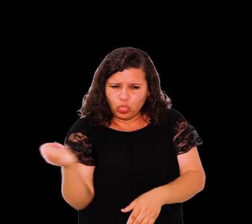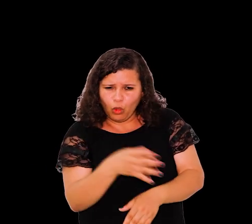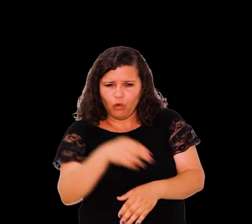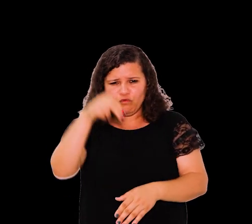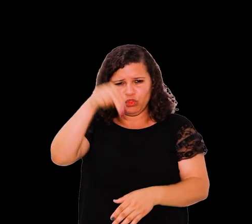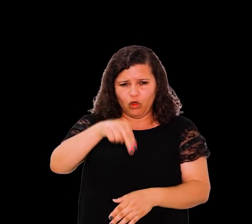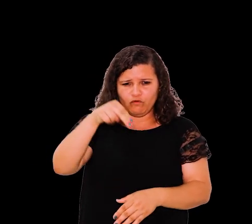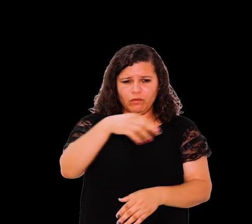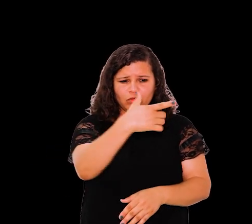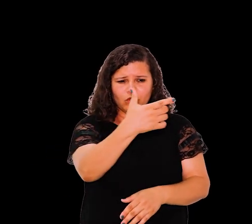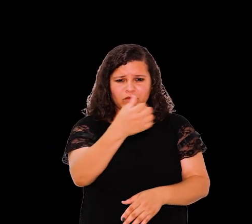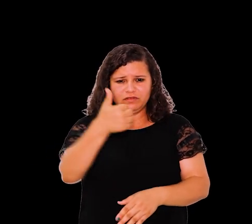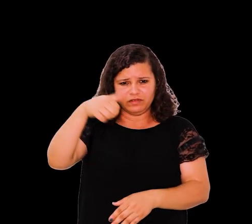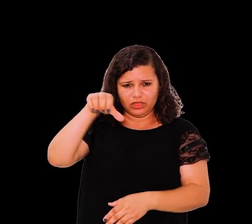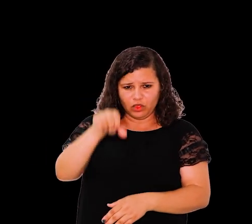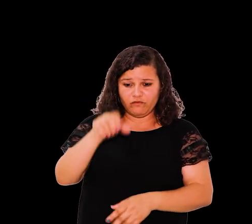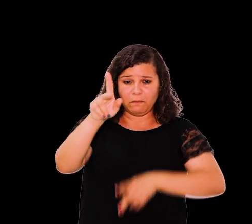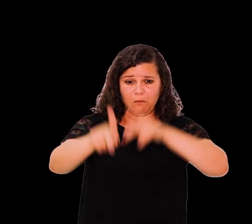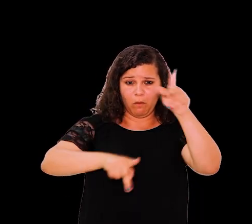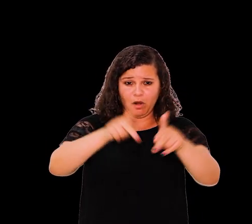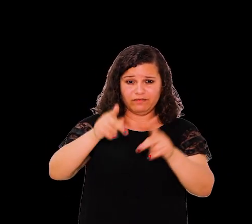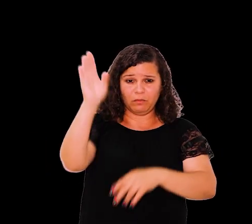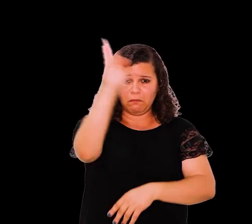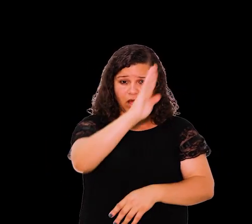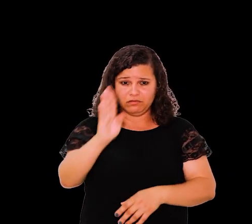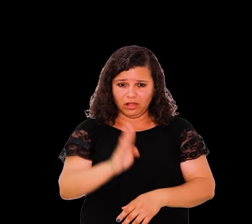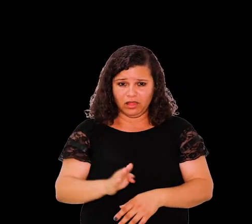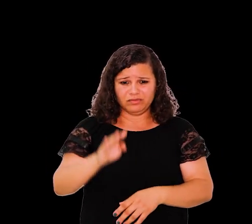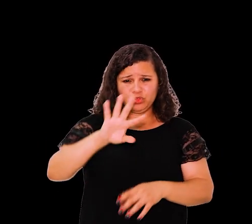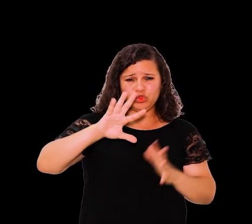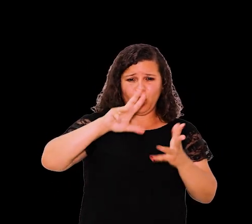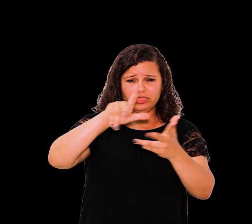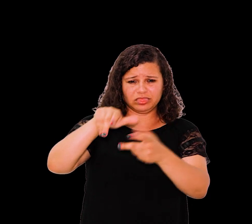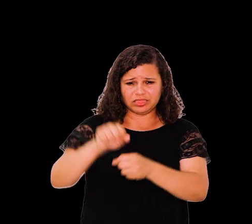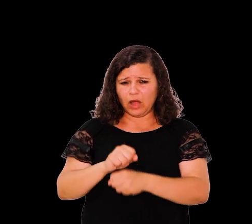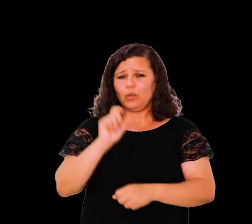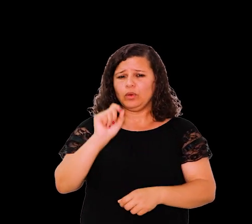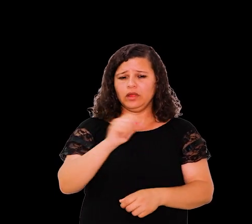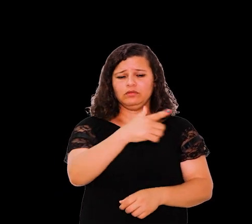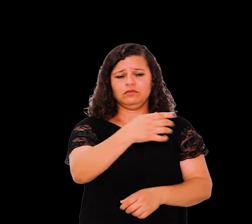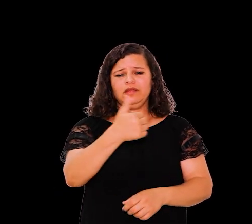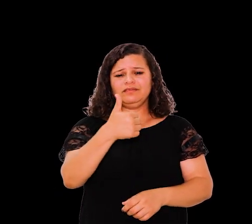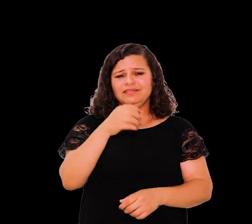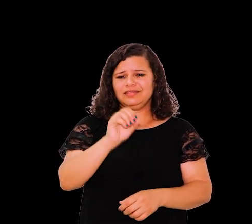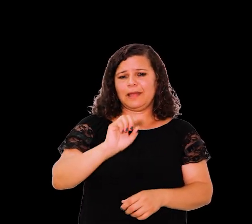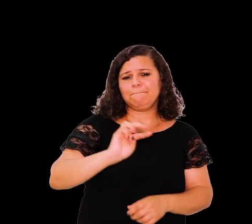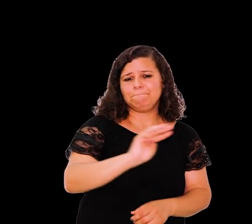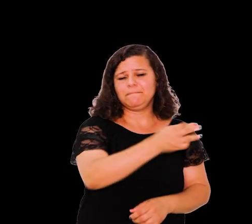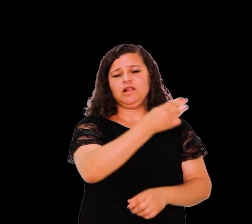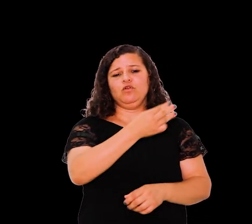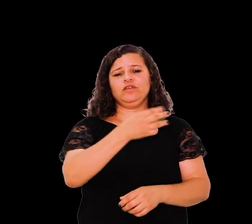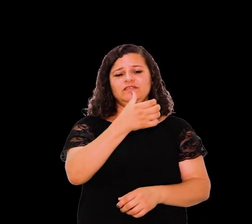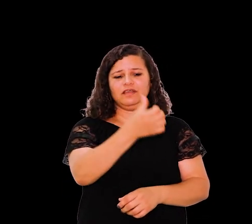mais recente de novembro de 2019, a população brasileira estimava um total de